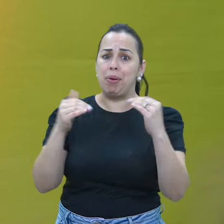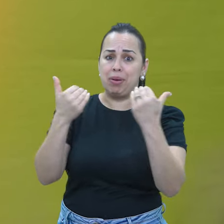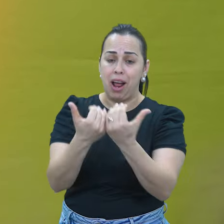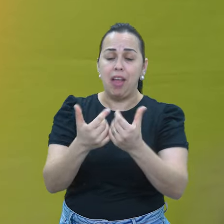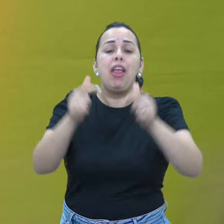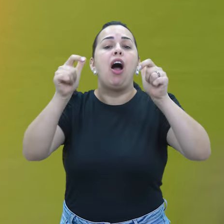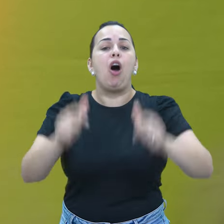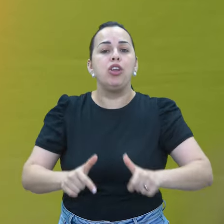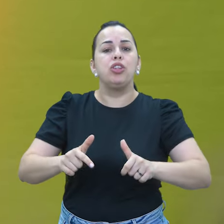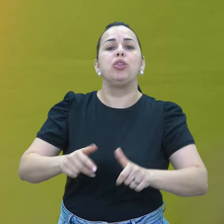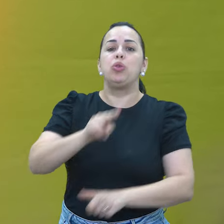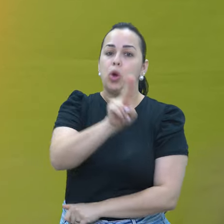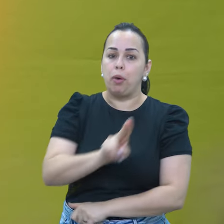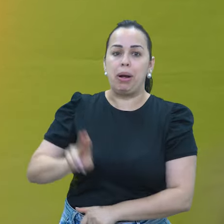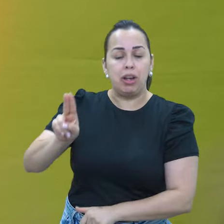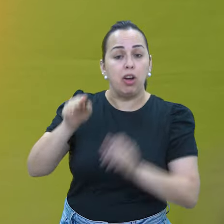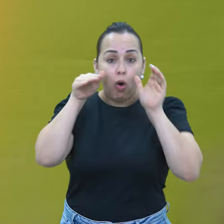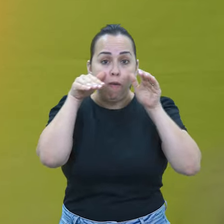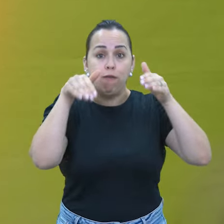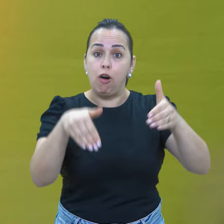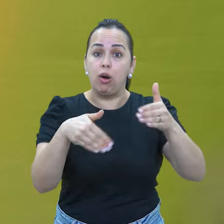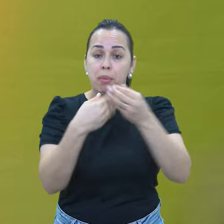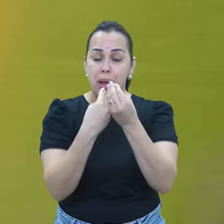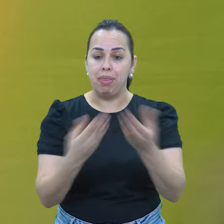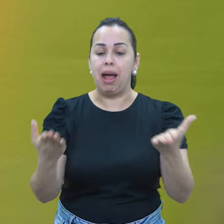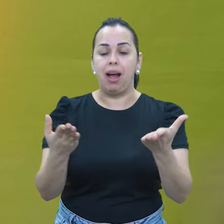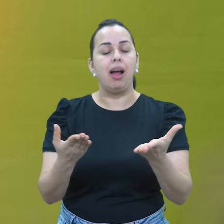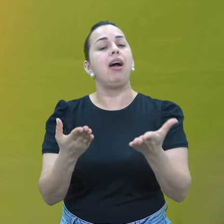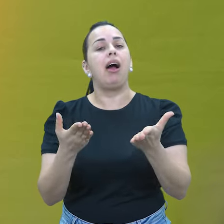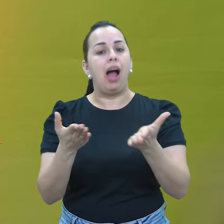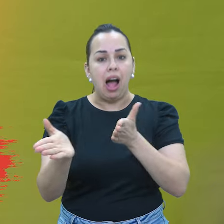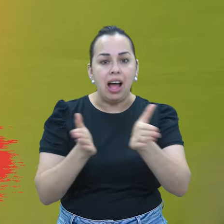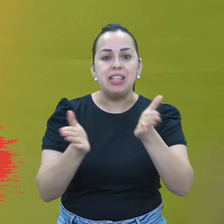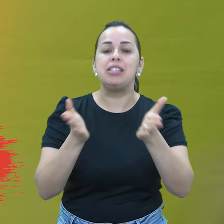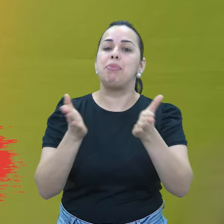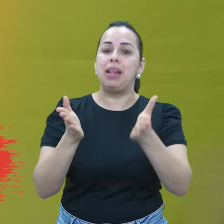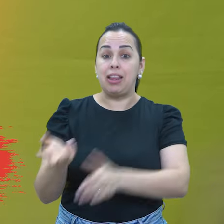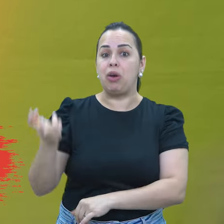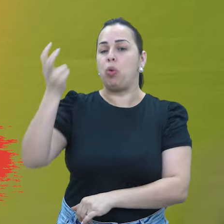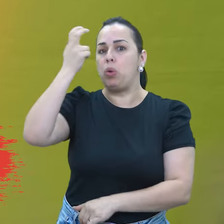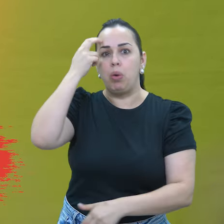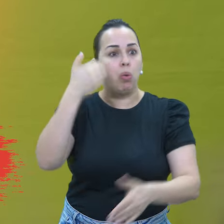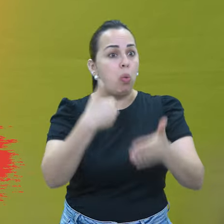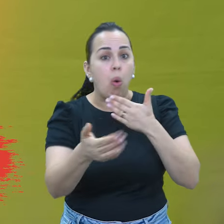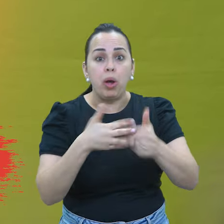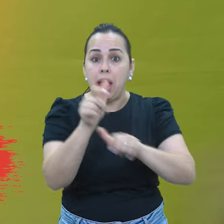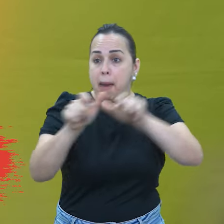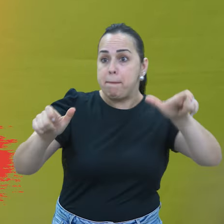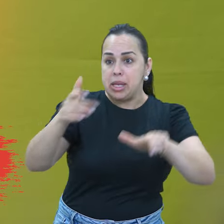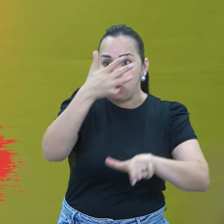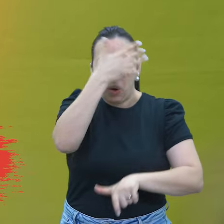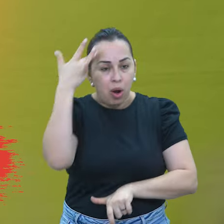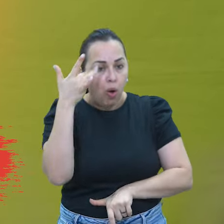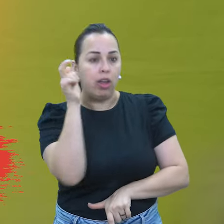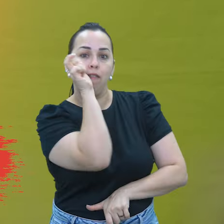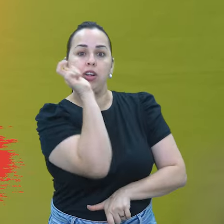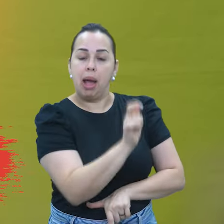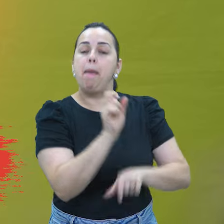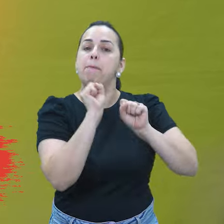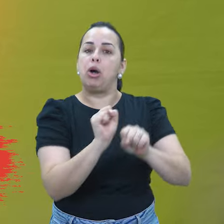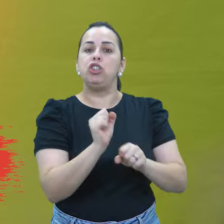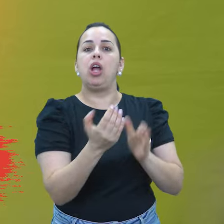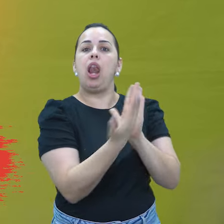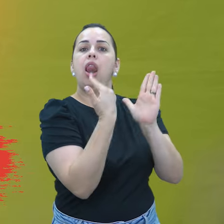na biblioteca do campus Urbanova e tem o foco em facilitar o acesso à cultura pela comunidade. Qualquer pessoa interessada